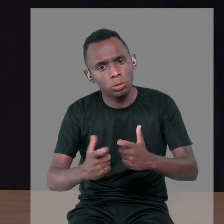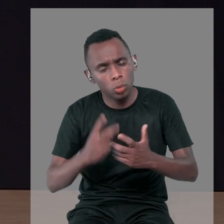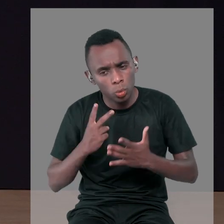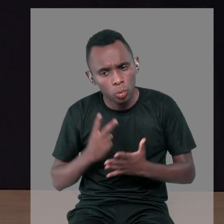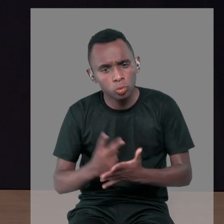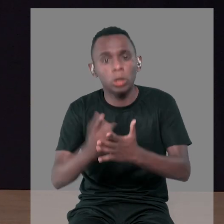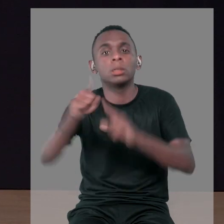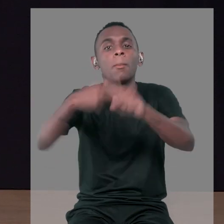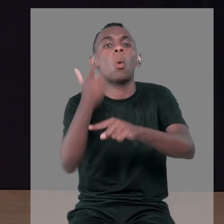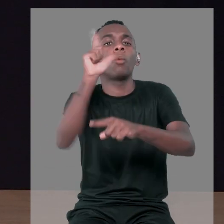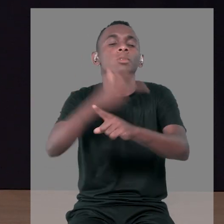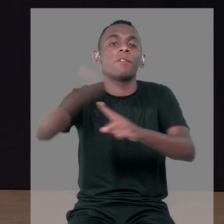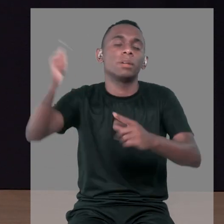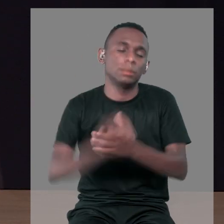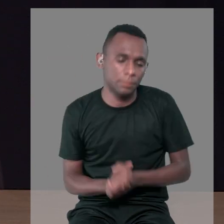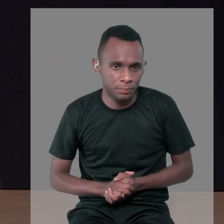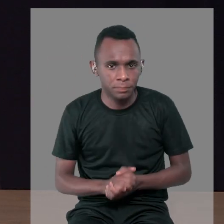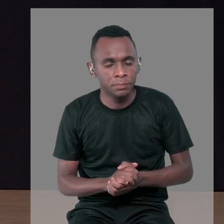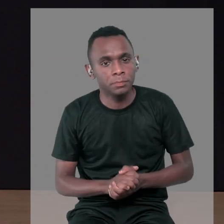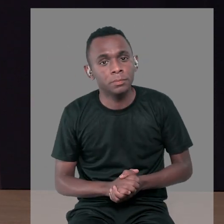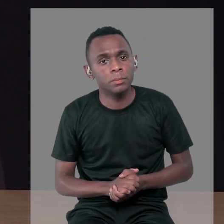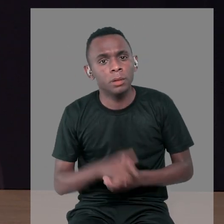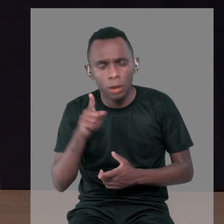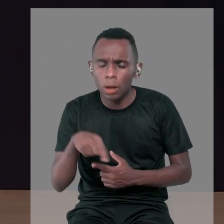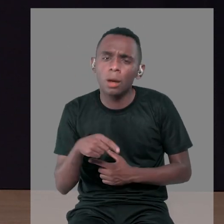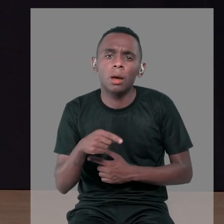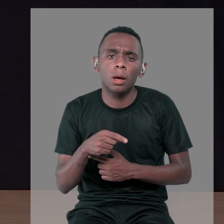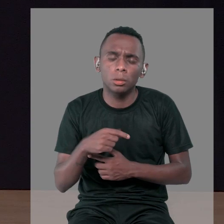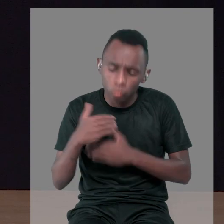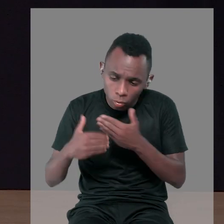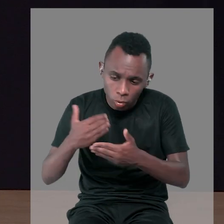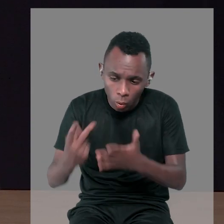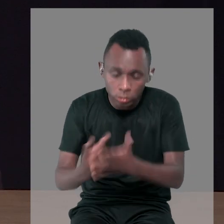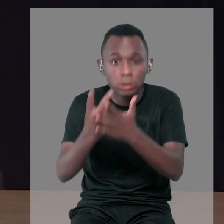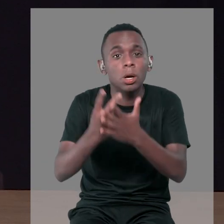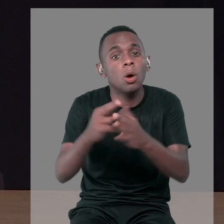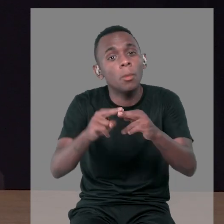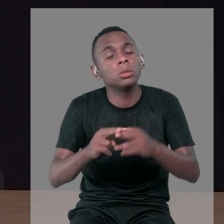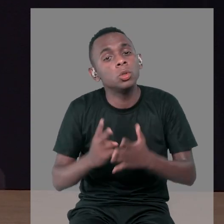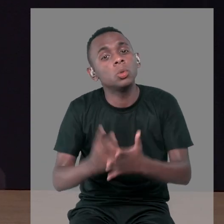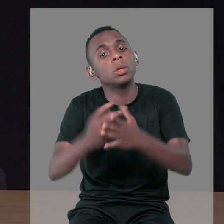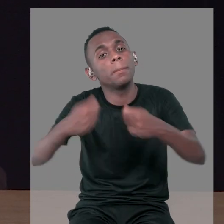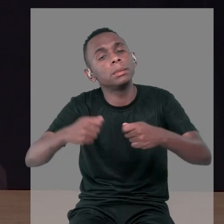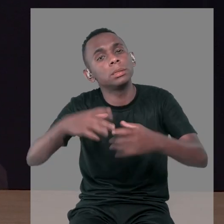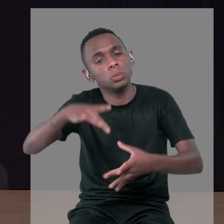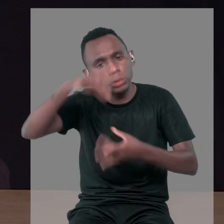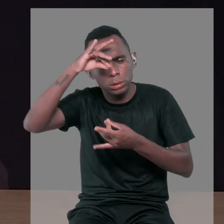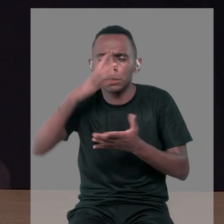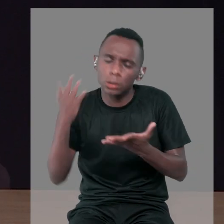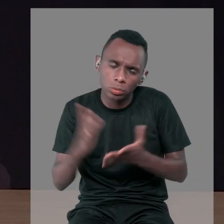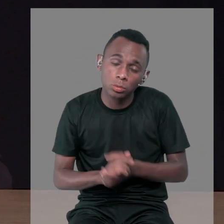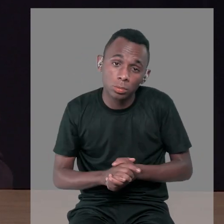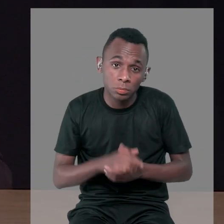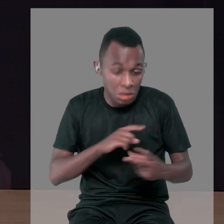lhe é sua consequência. Ele deve, portanto, seguir-lhe o espírito. Isso é Montesquieu falando. Olha que coisa. Quer dizer,